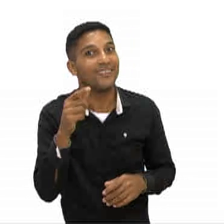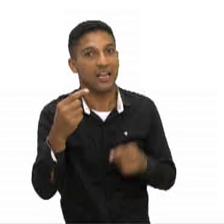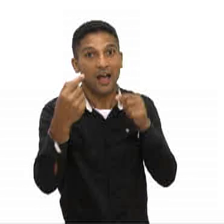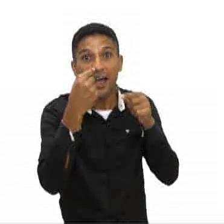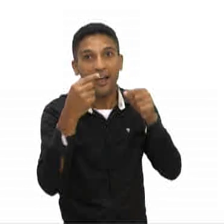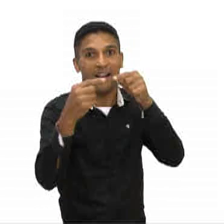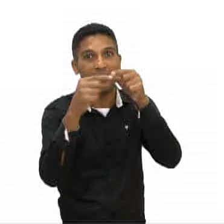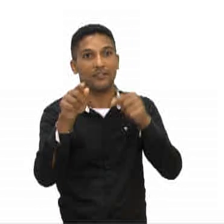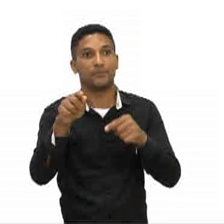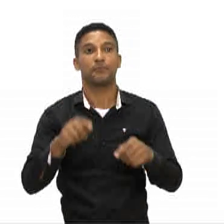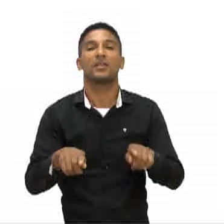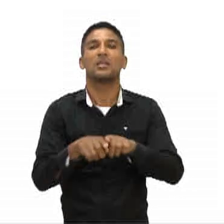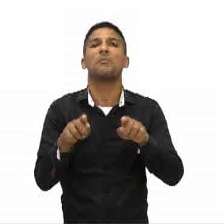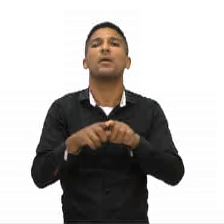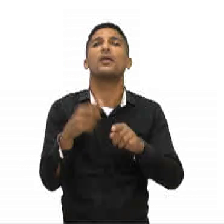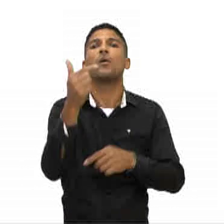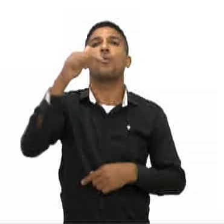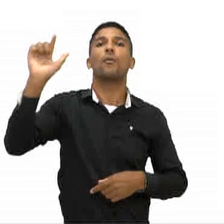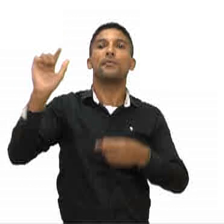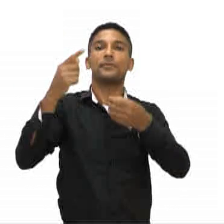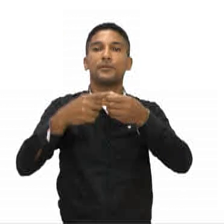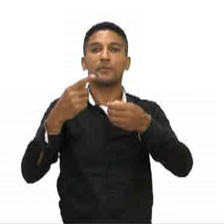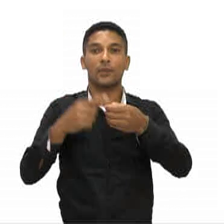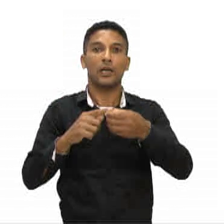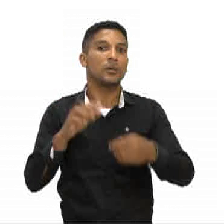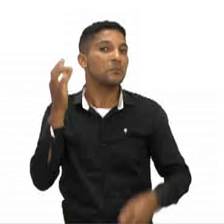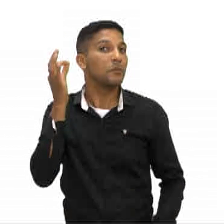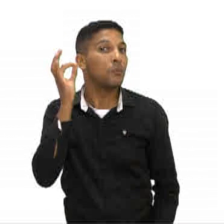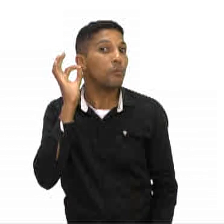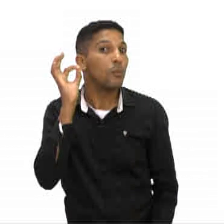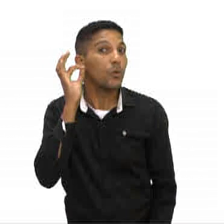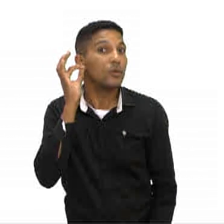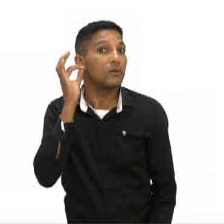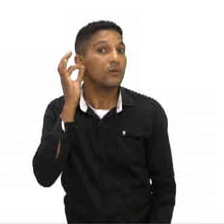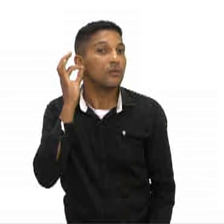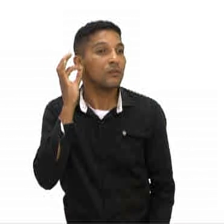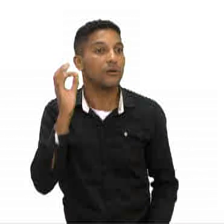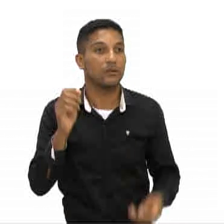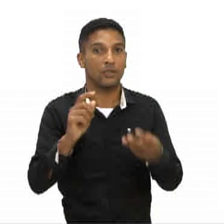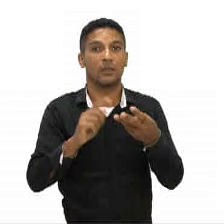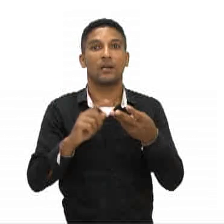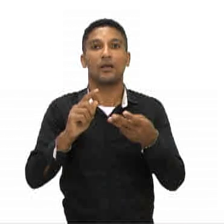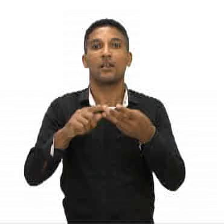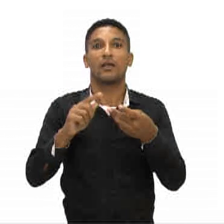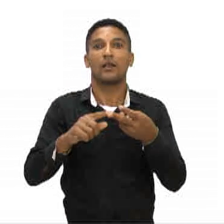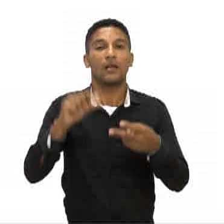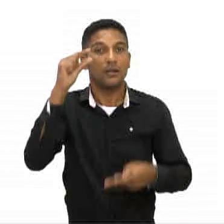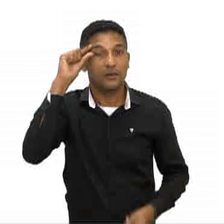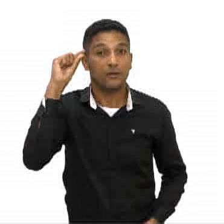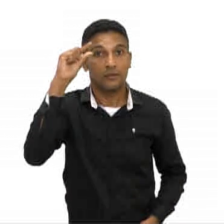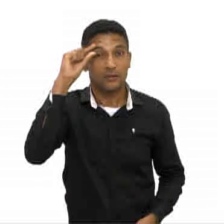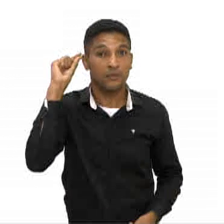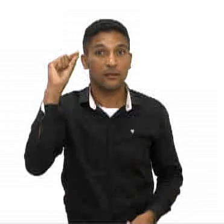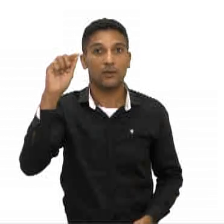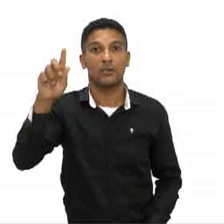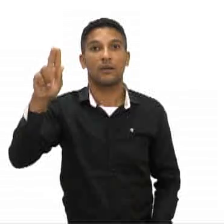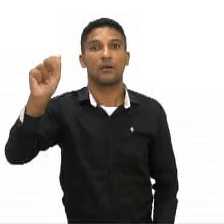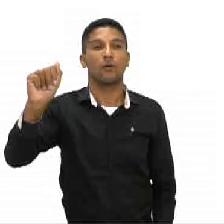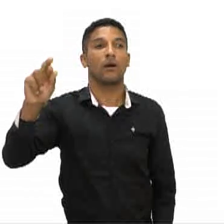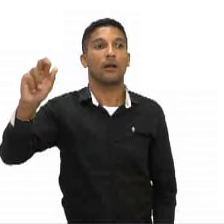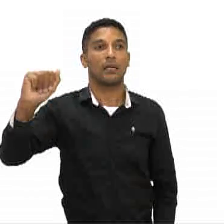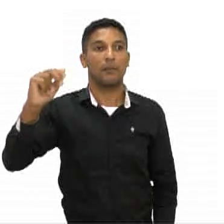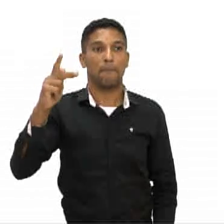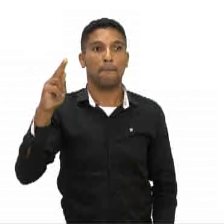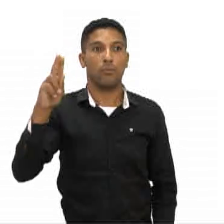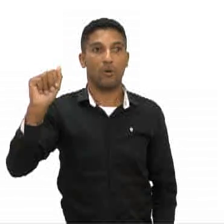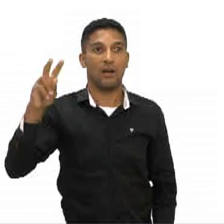como Ponta Grossa, Guarapuava, União da Vitória, São José dos Pinhais. São José dos Pinhais é onde